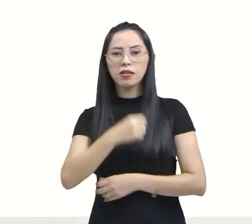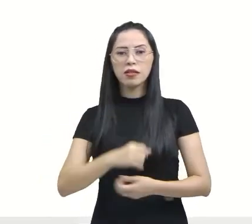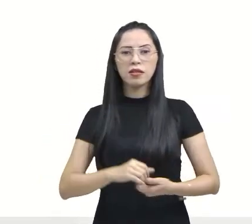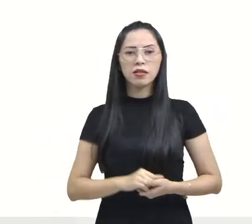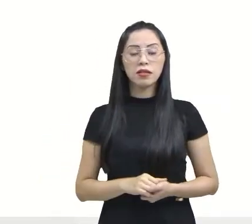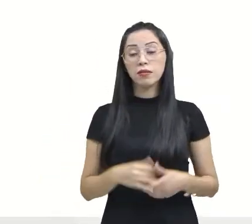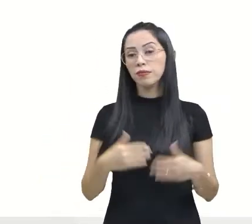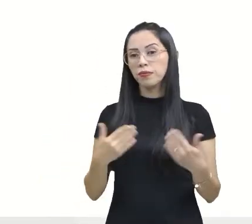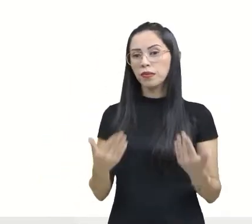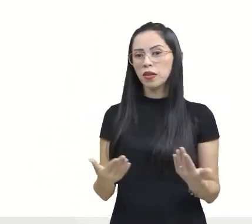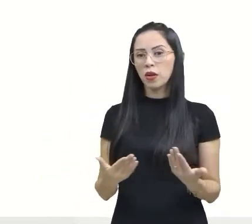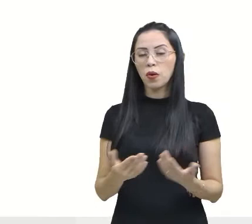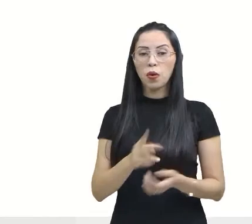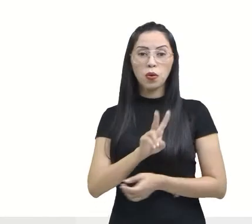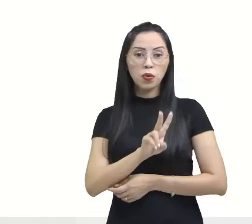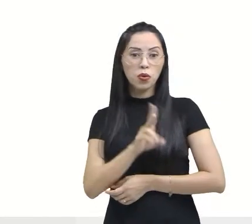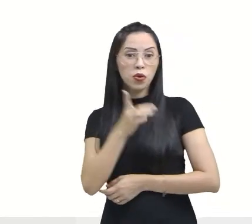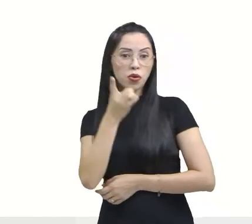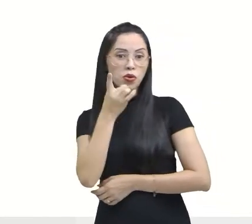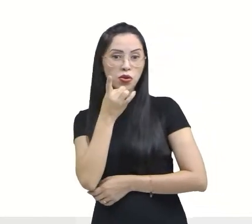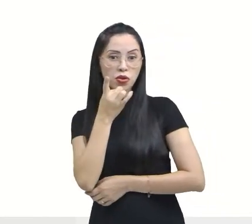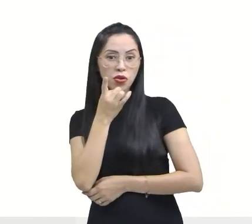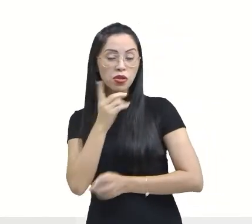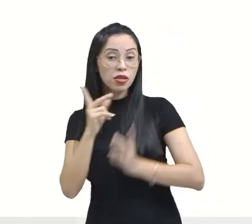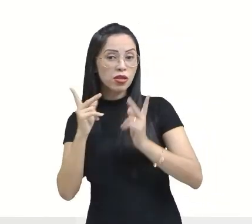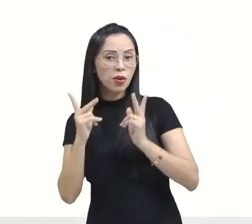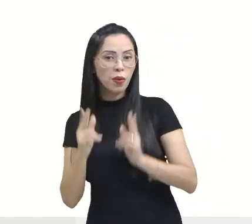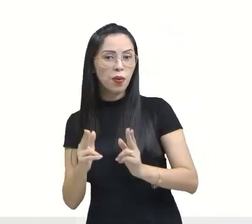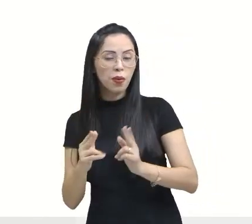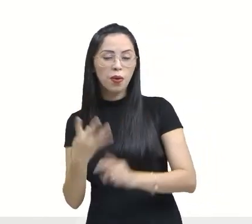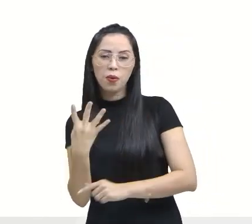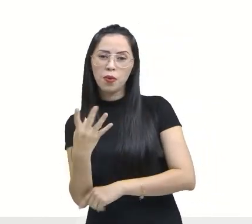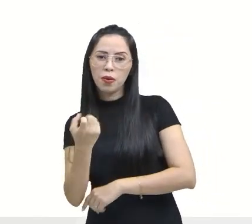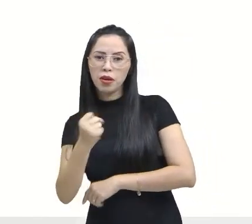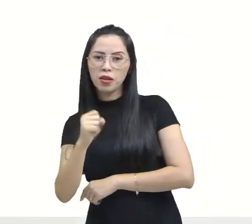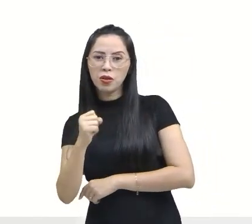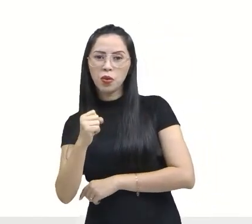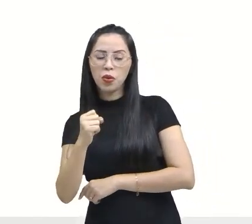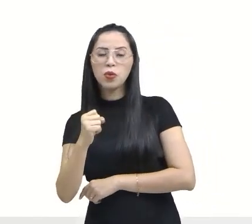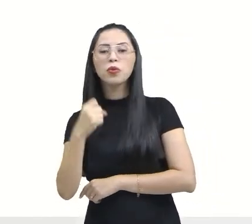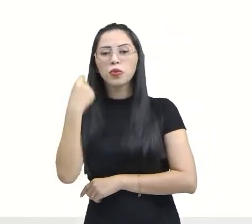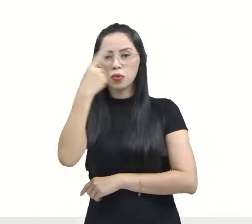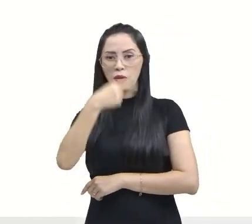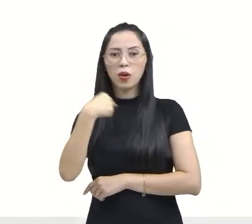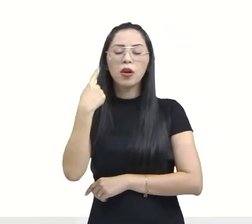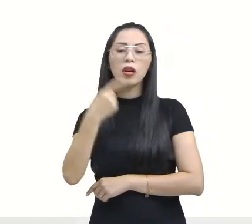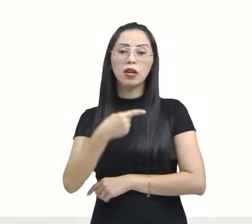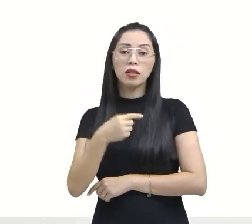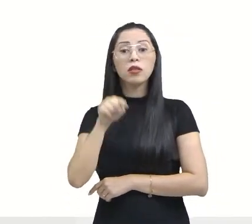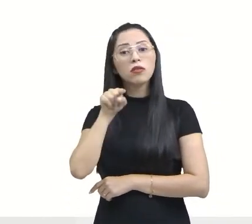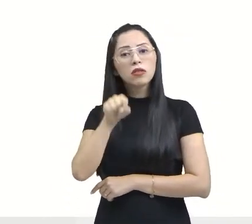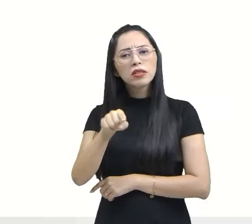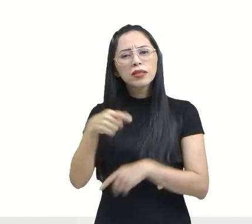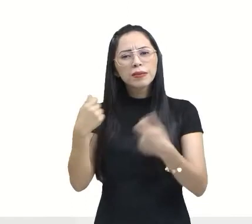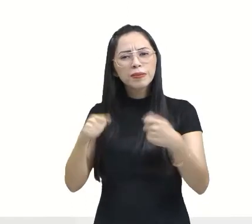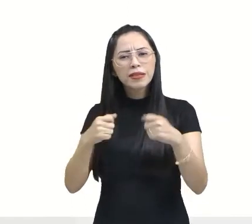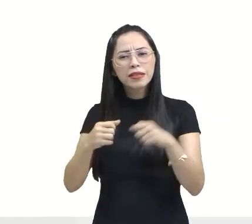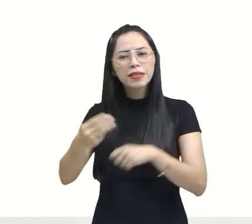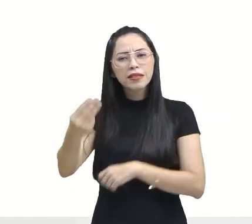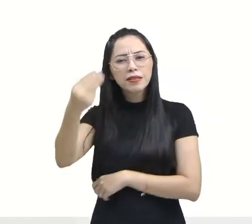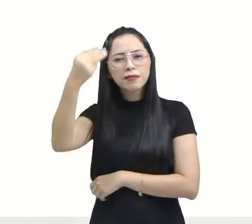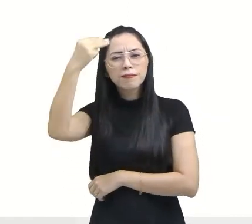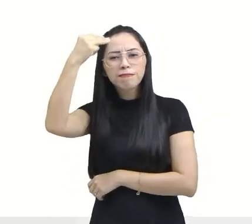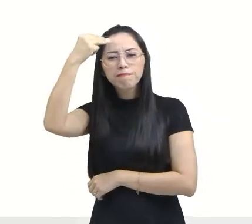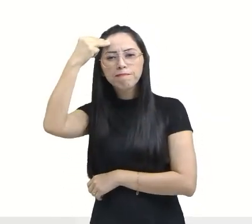2 dias tem o equivalente a 48 horas. Então, você tem que gravar essas medidas aqui,